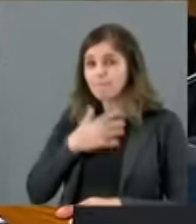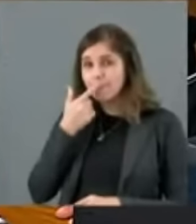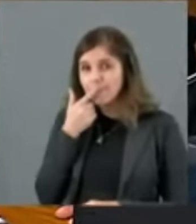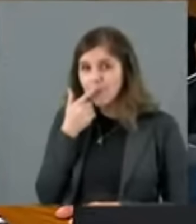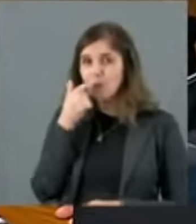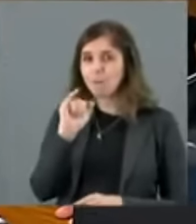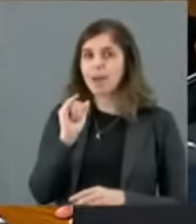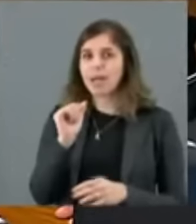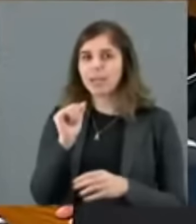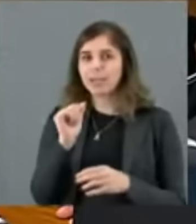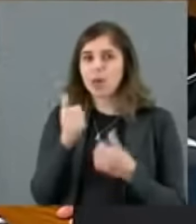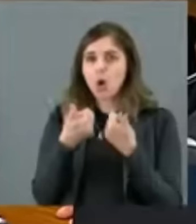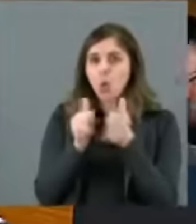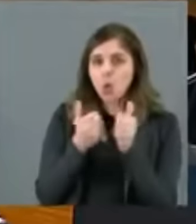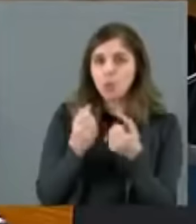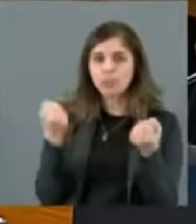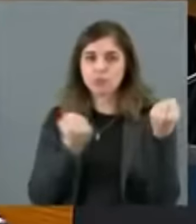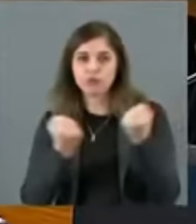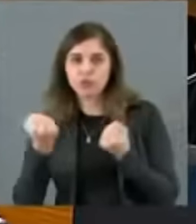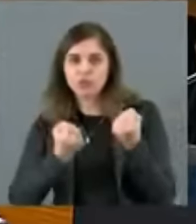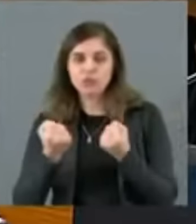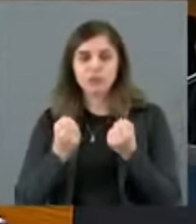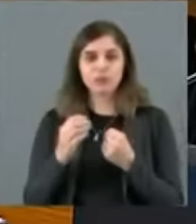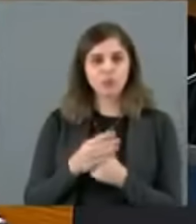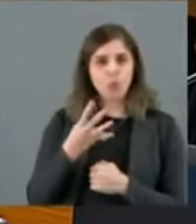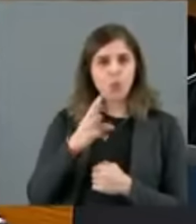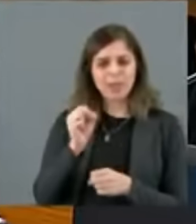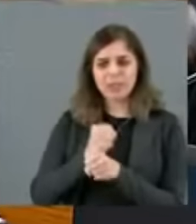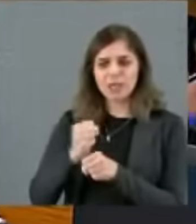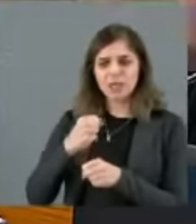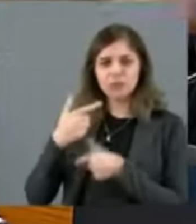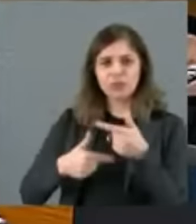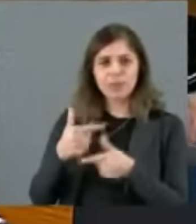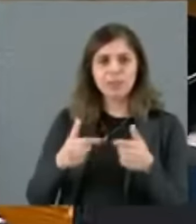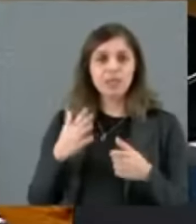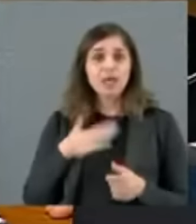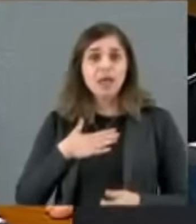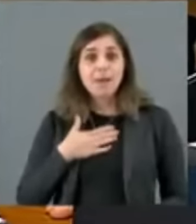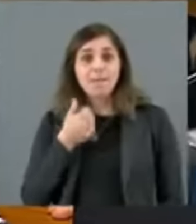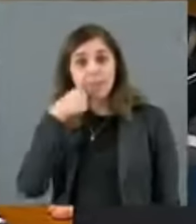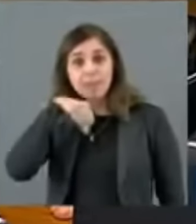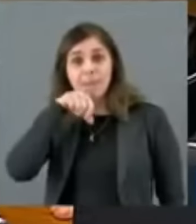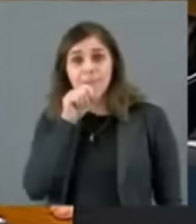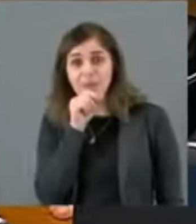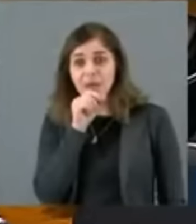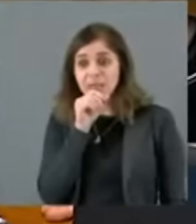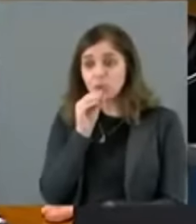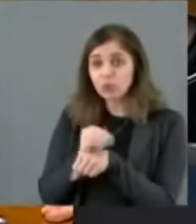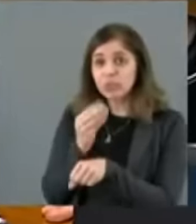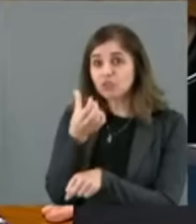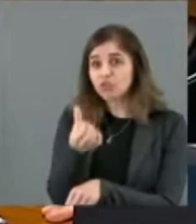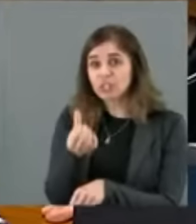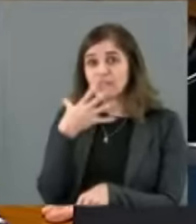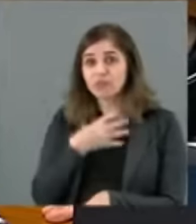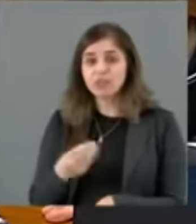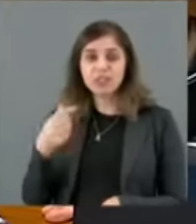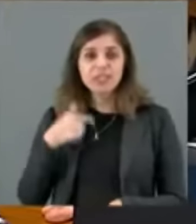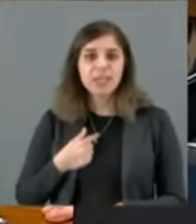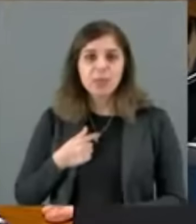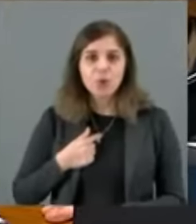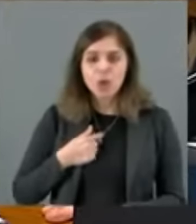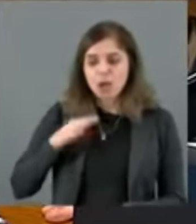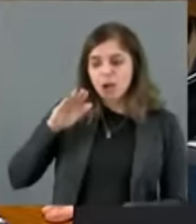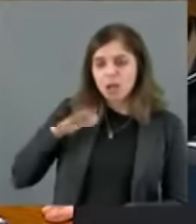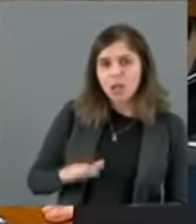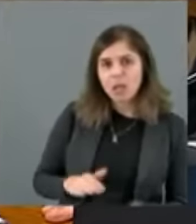puxando ônibus por 40 anos, minha mãe semi-alfabetizada, criando 6 filhos e eu mais novo, sempre estudando escola pública, e eu via